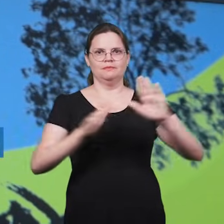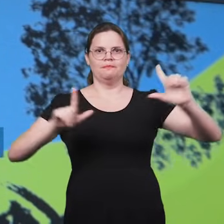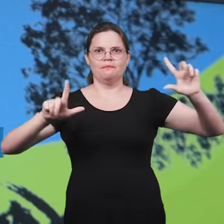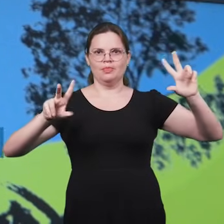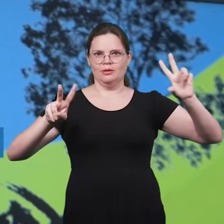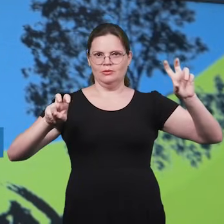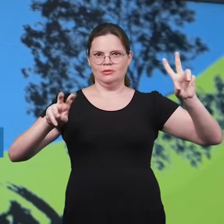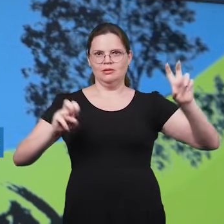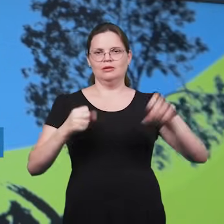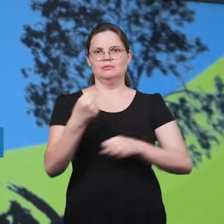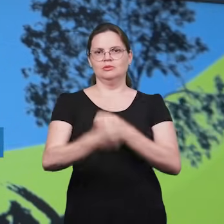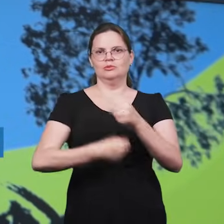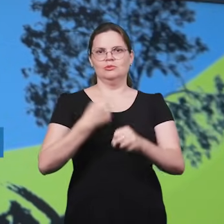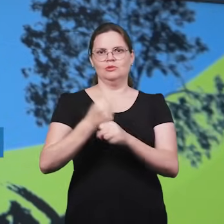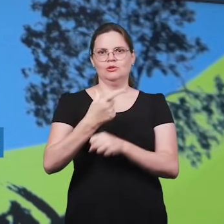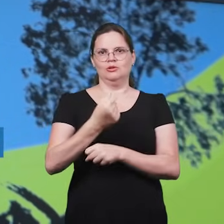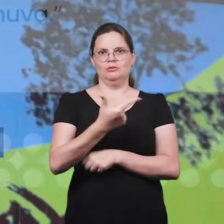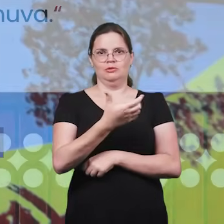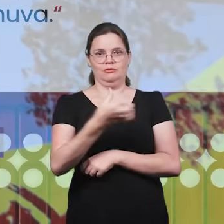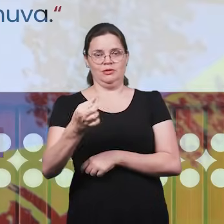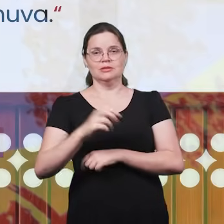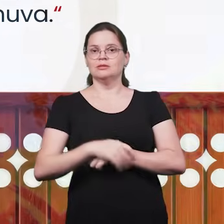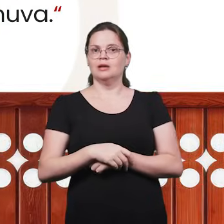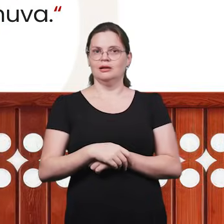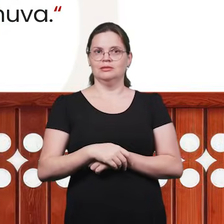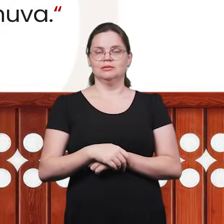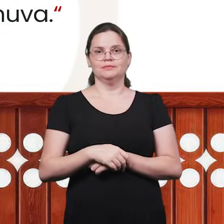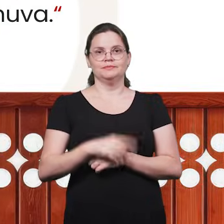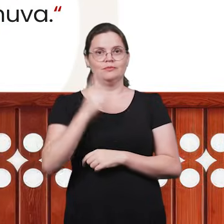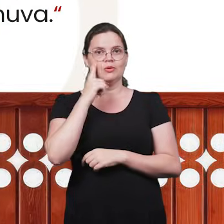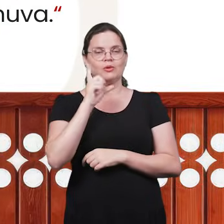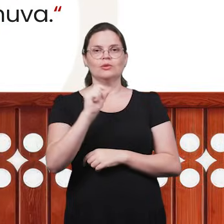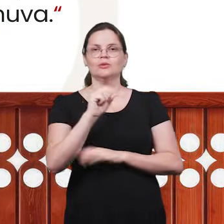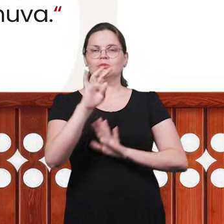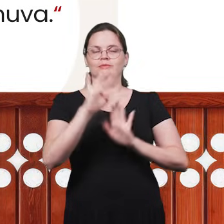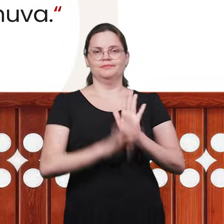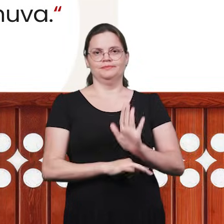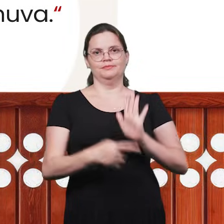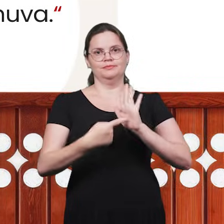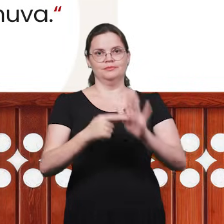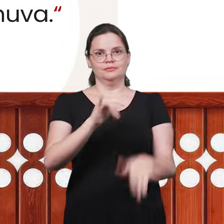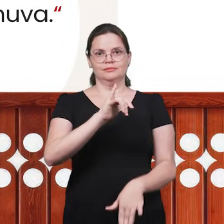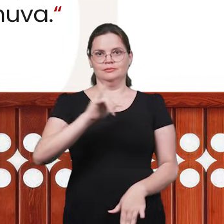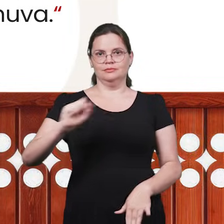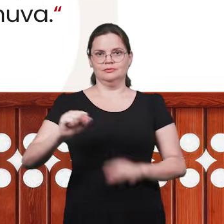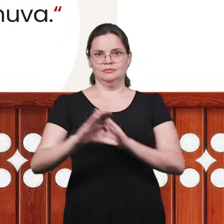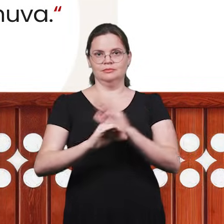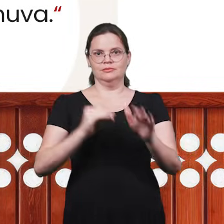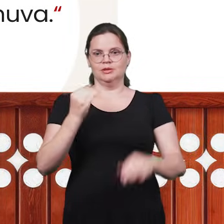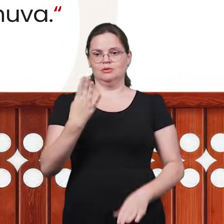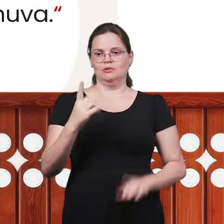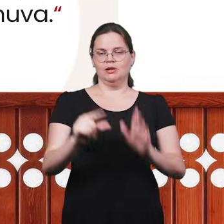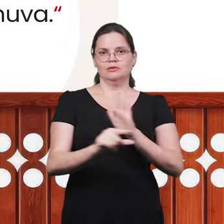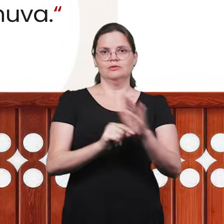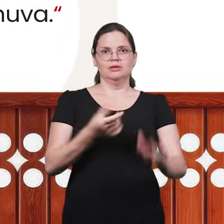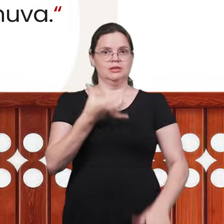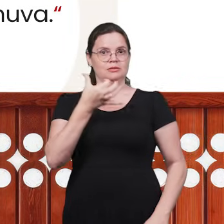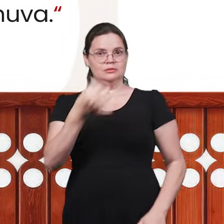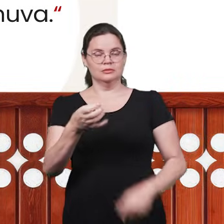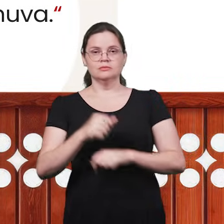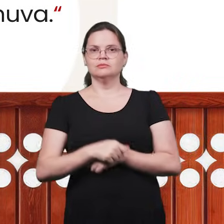2026 que fala: e haverá, o texto está em Isaías 4:6. E haverá